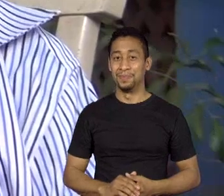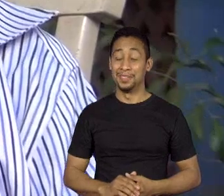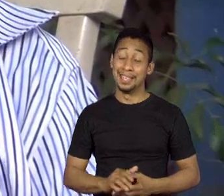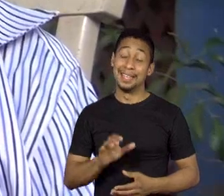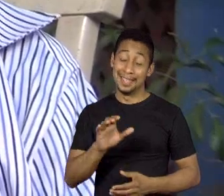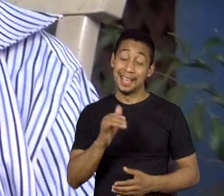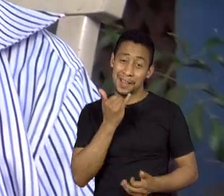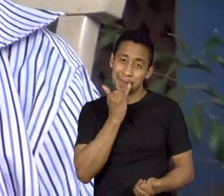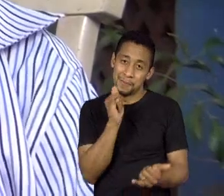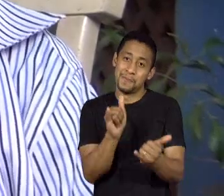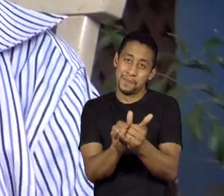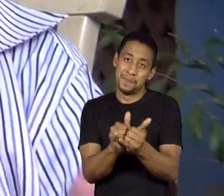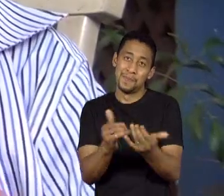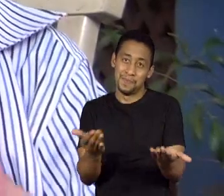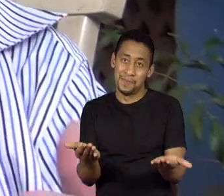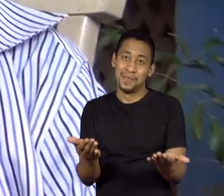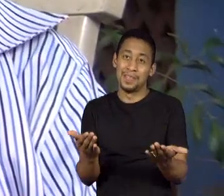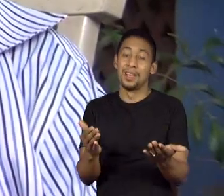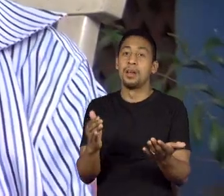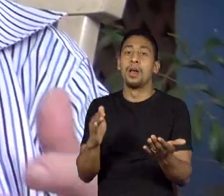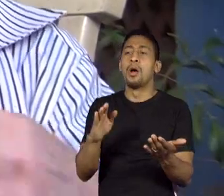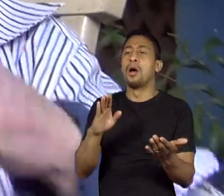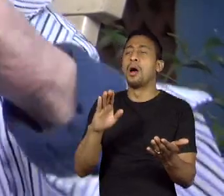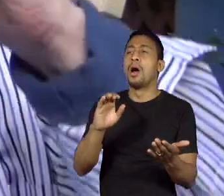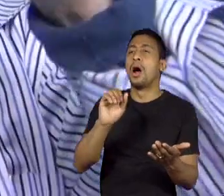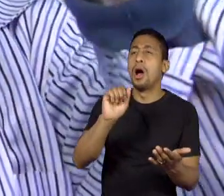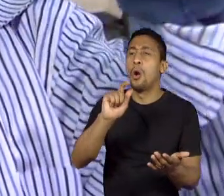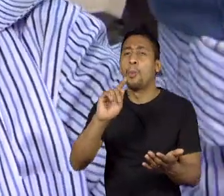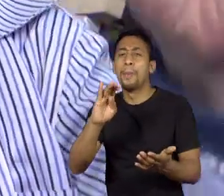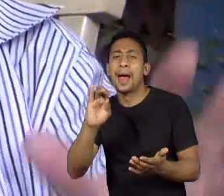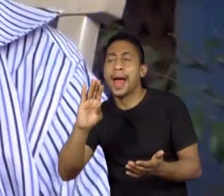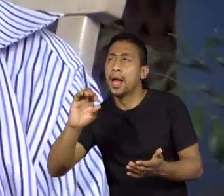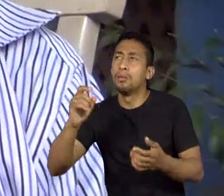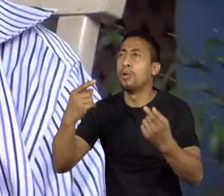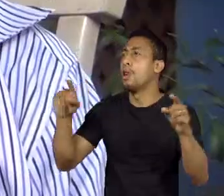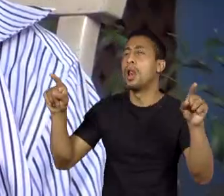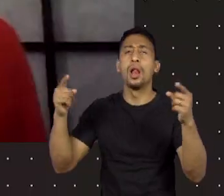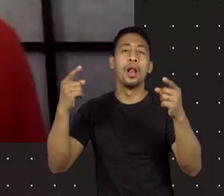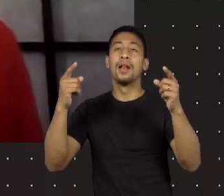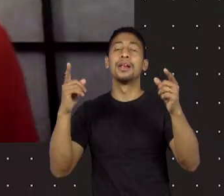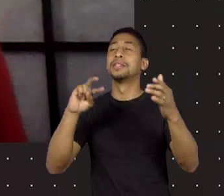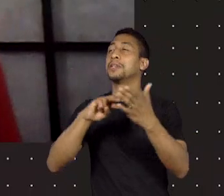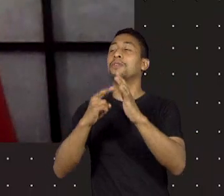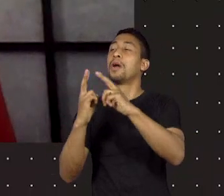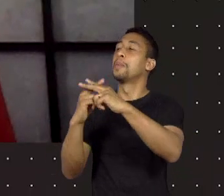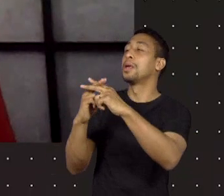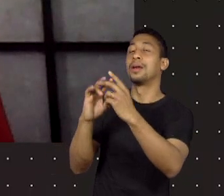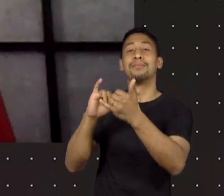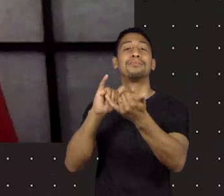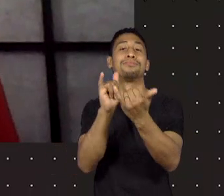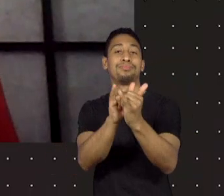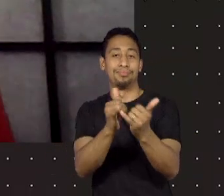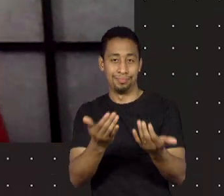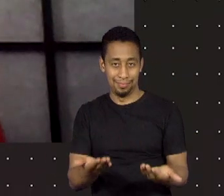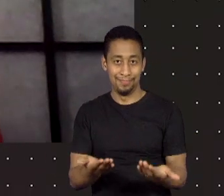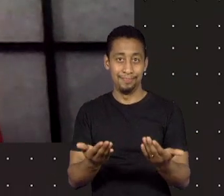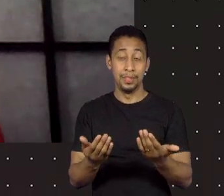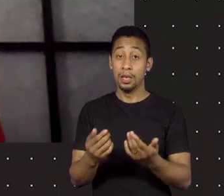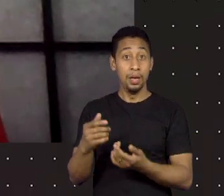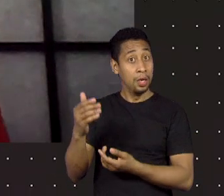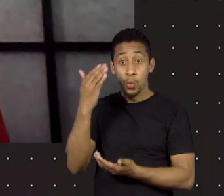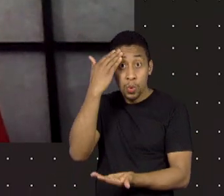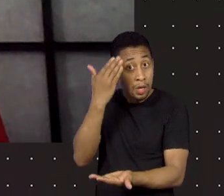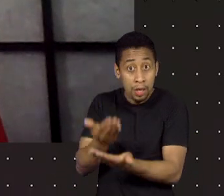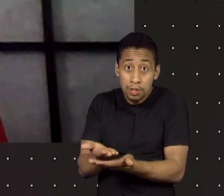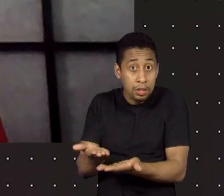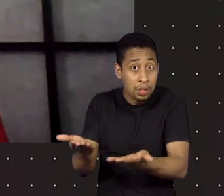Cantei nisso. Lomir sich überbeten, não sei o que mais, não sei o que mais. E o William acreditava que ele tinha vindo ao